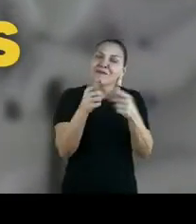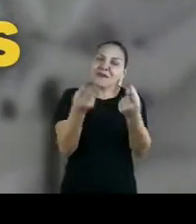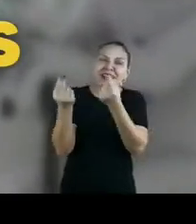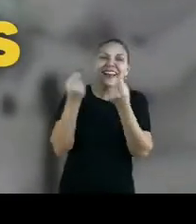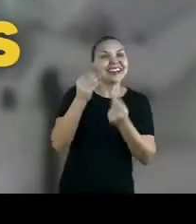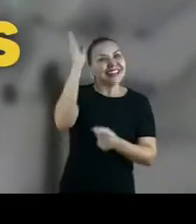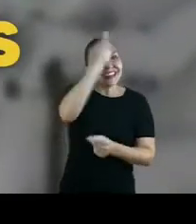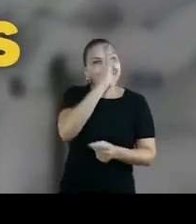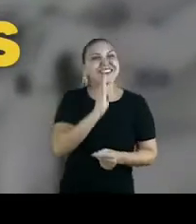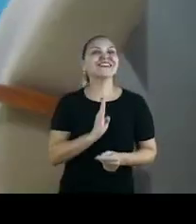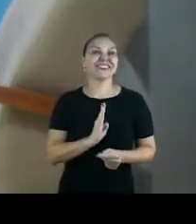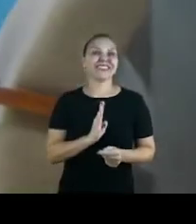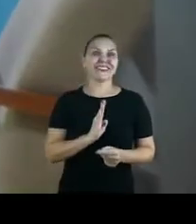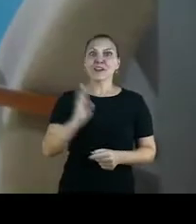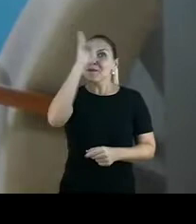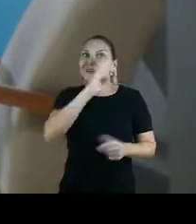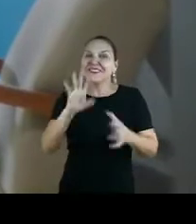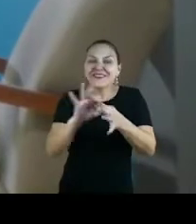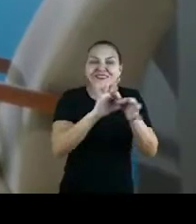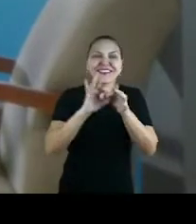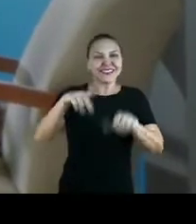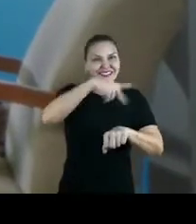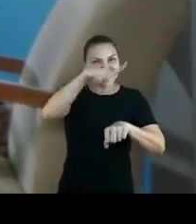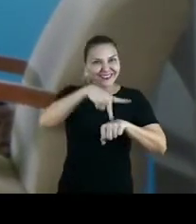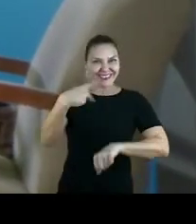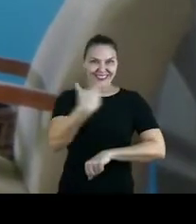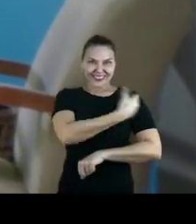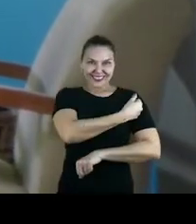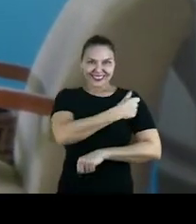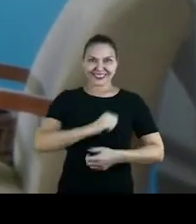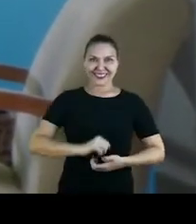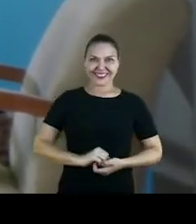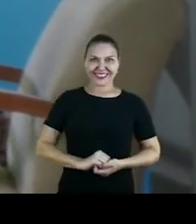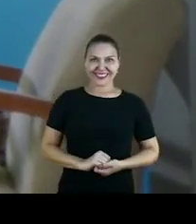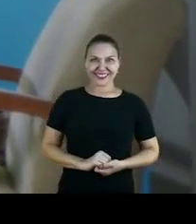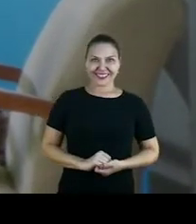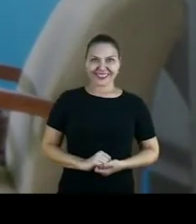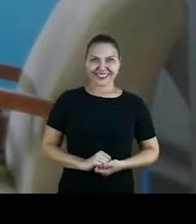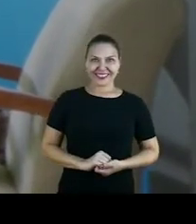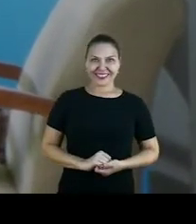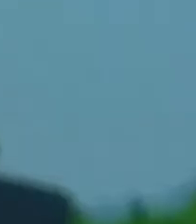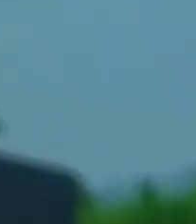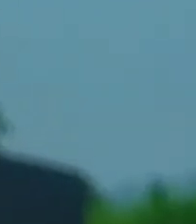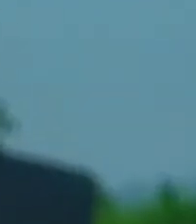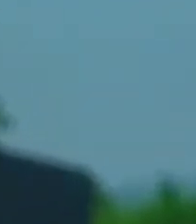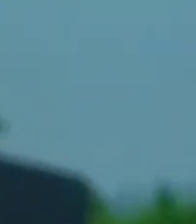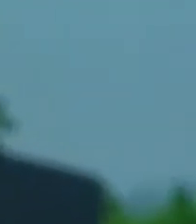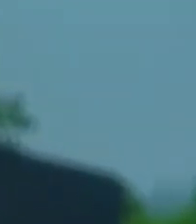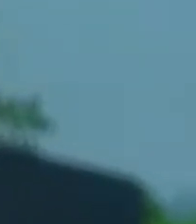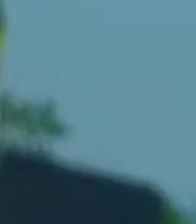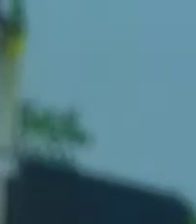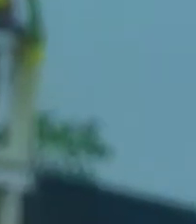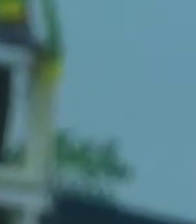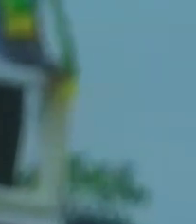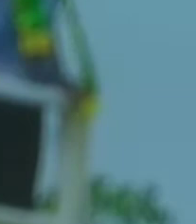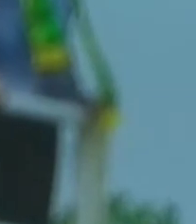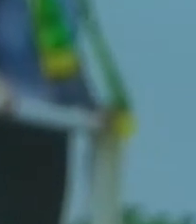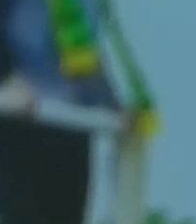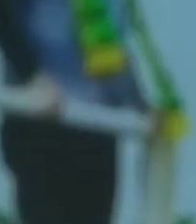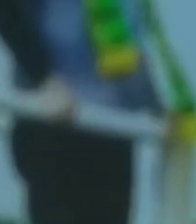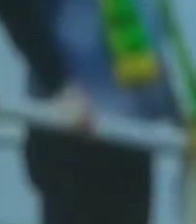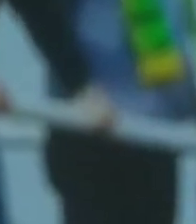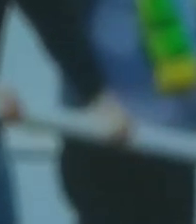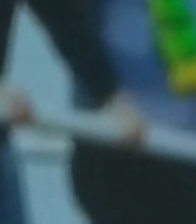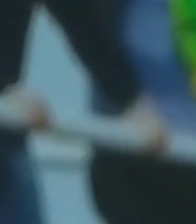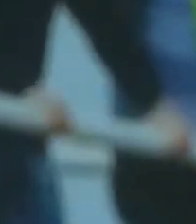da sua renda e do Brasil. Brasil unido por uma pátria vacinada. Para você que gosta